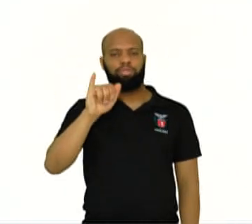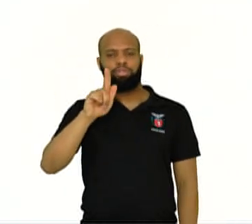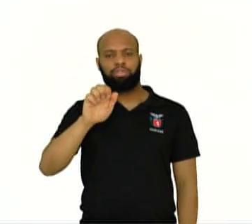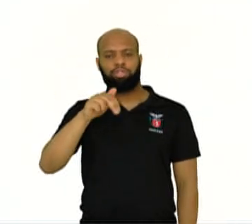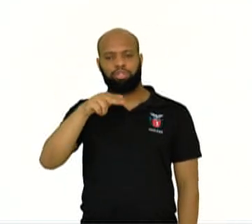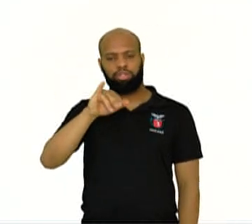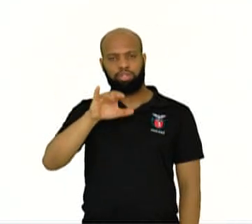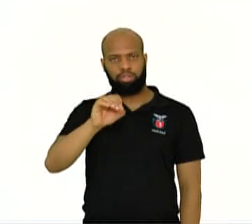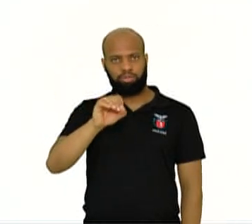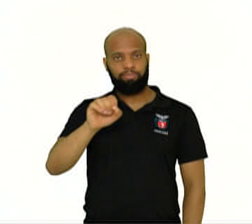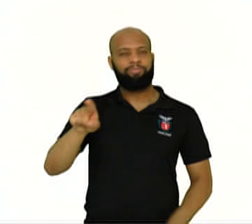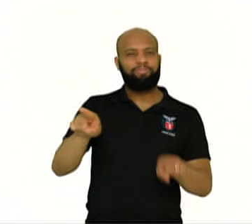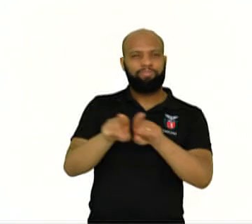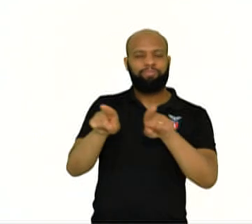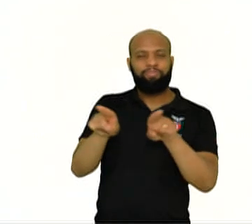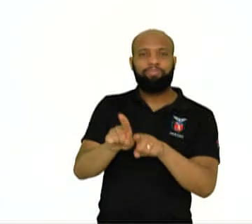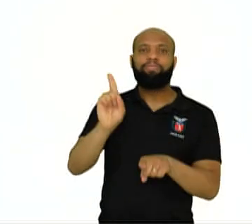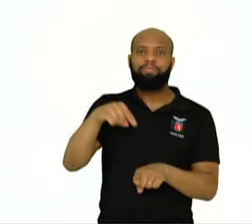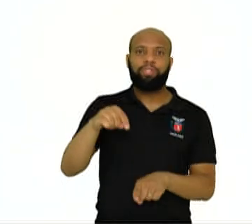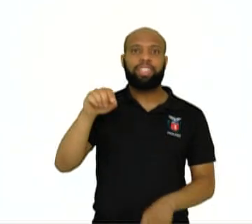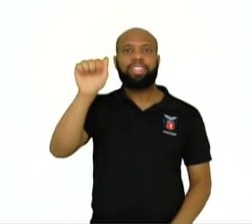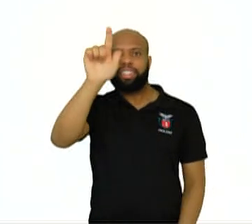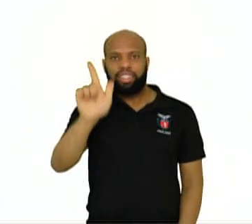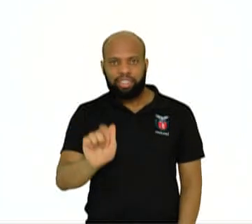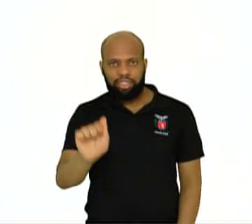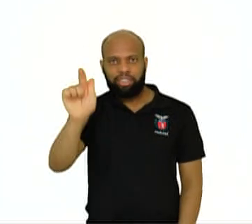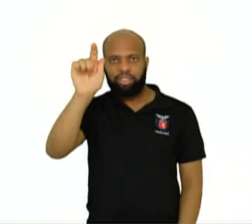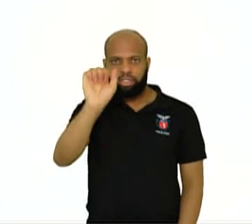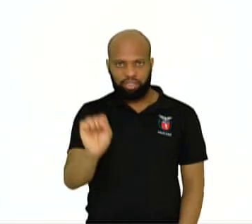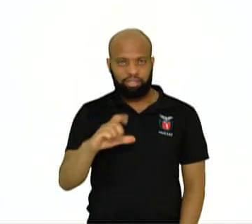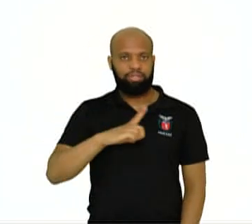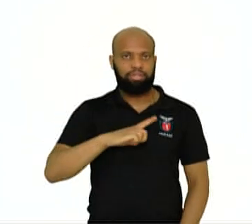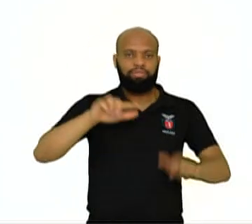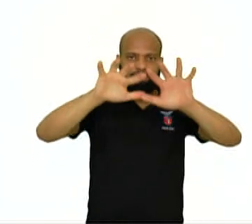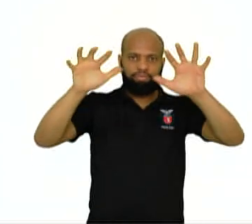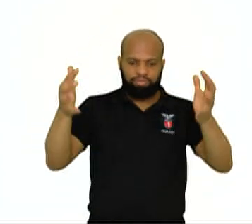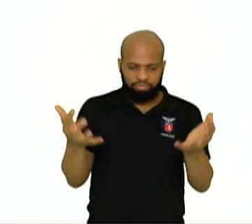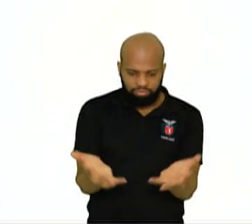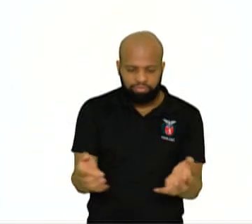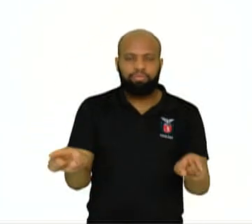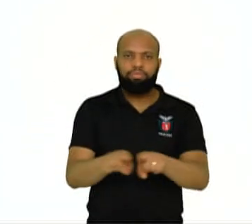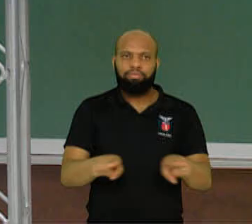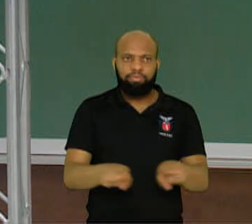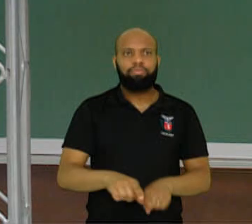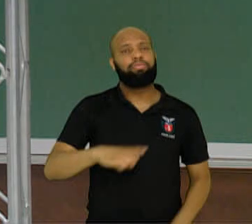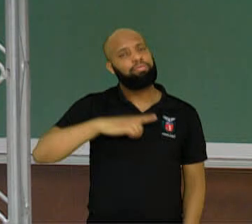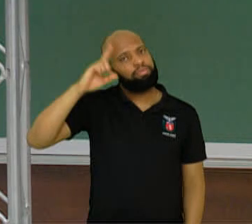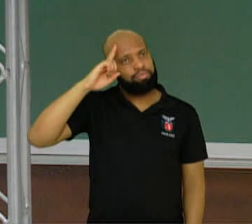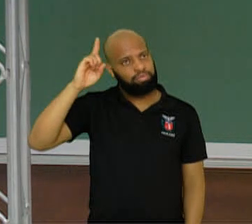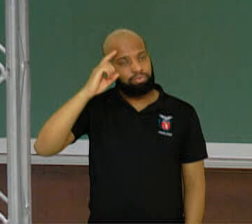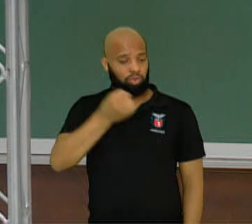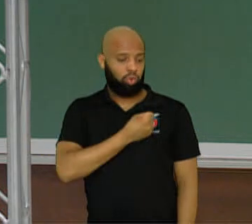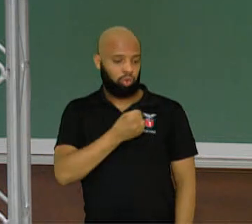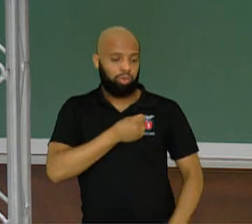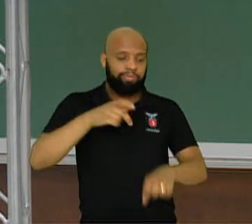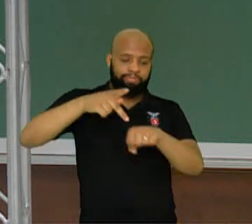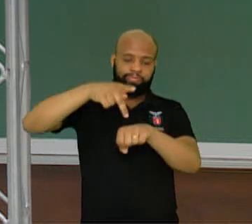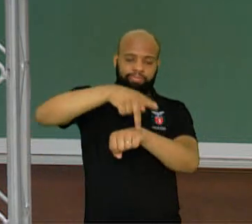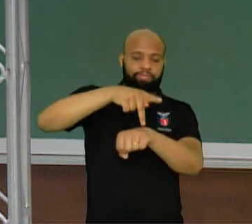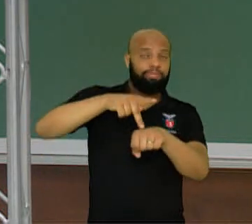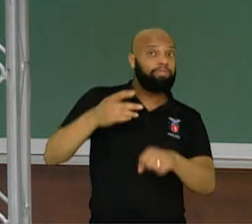nossa atmosfera que faz parte do nosso cotidiano. Então, reconheçam e percebam que o número de